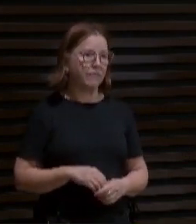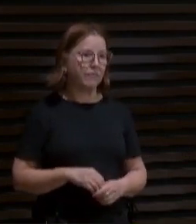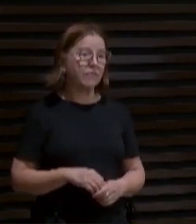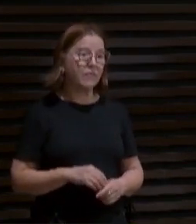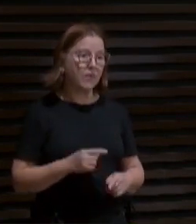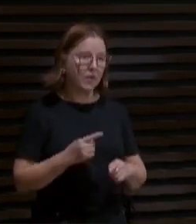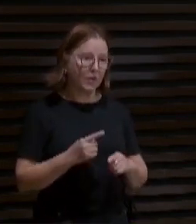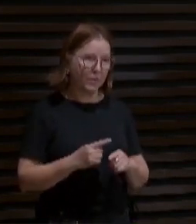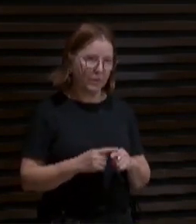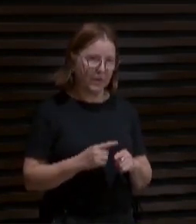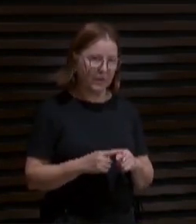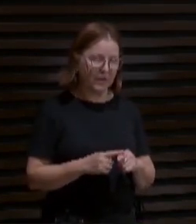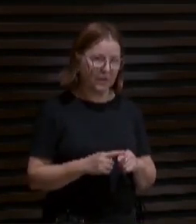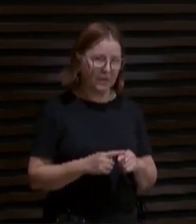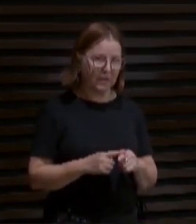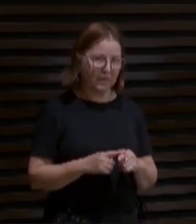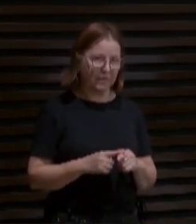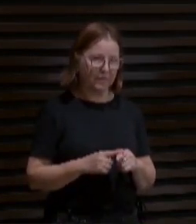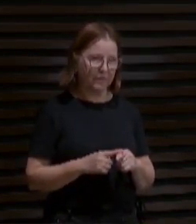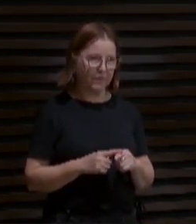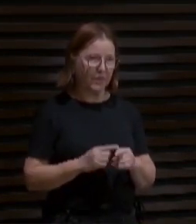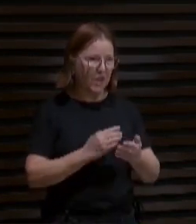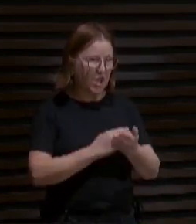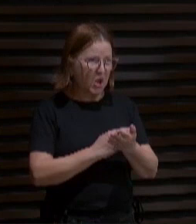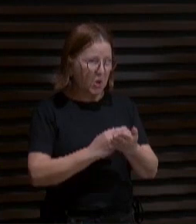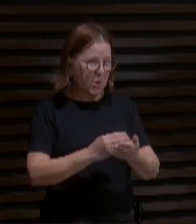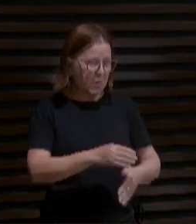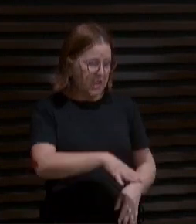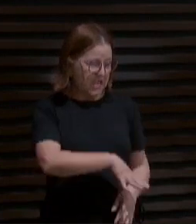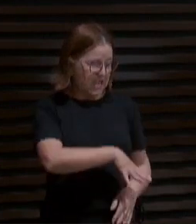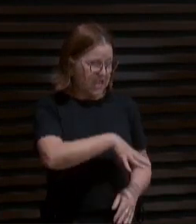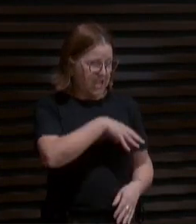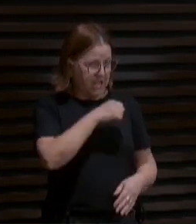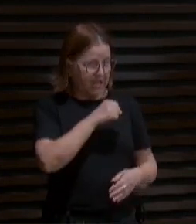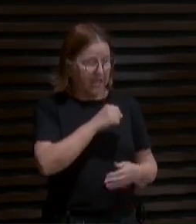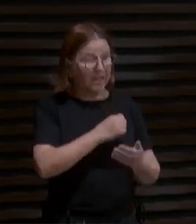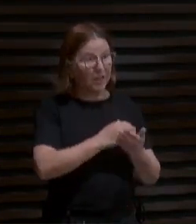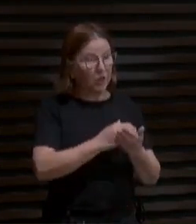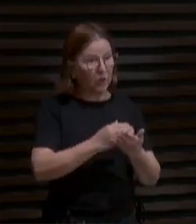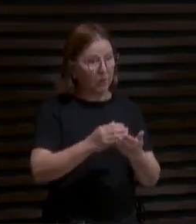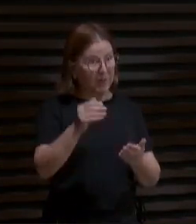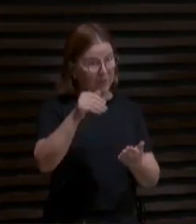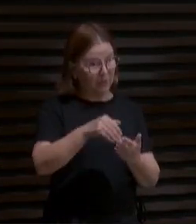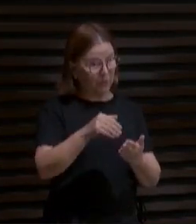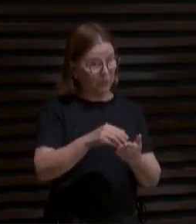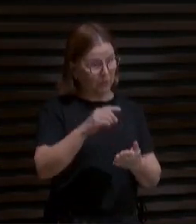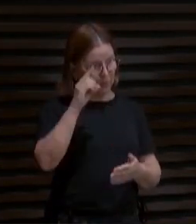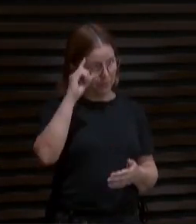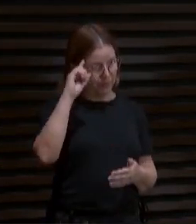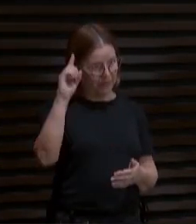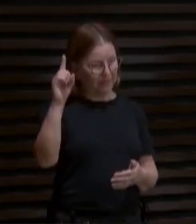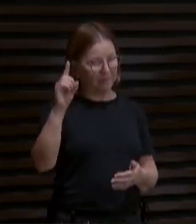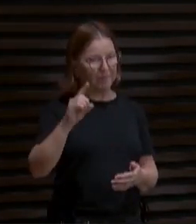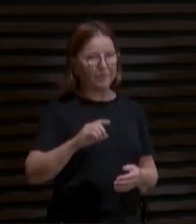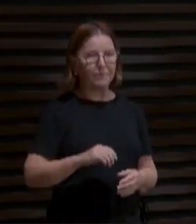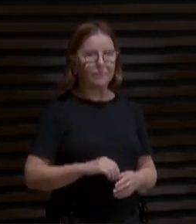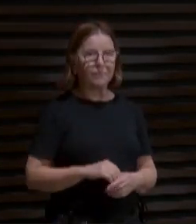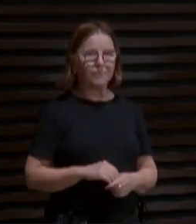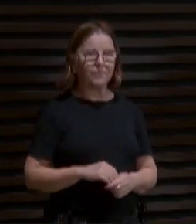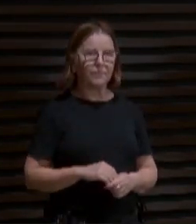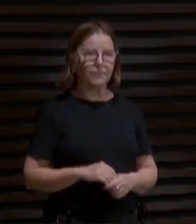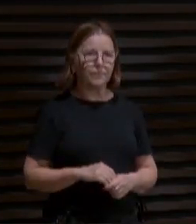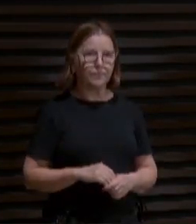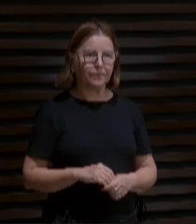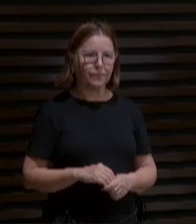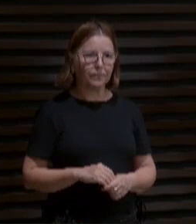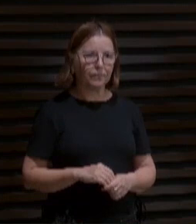porque é do início da ira que começam os últimos dias, quando a